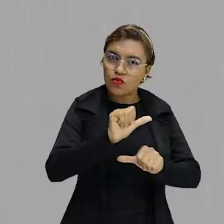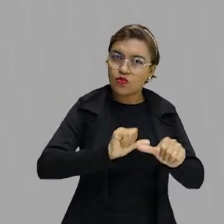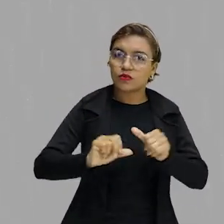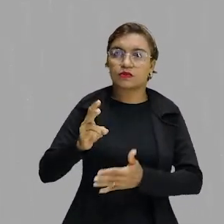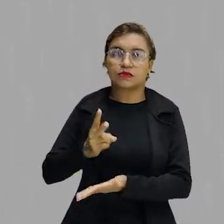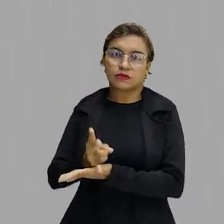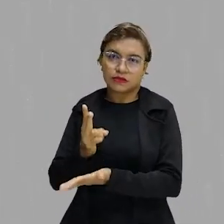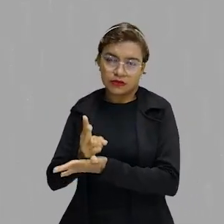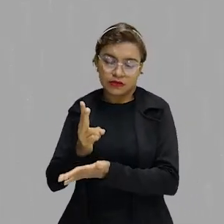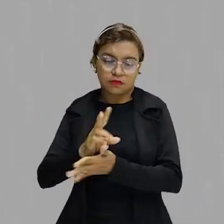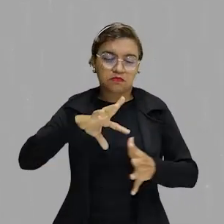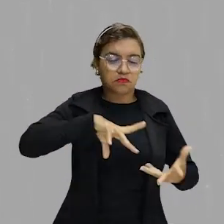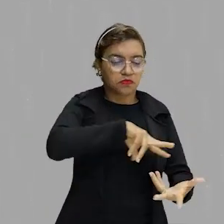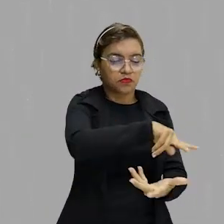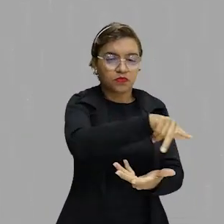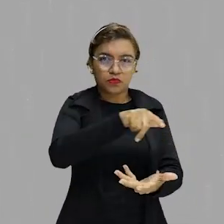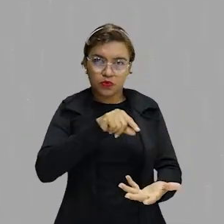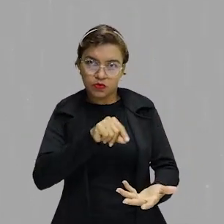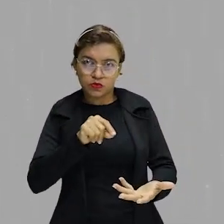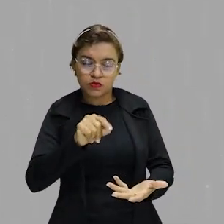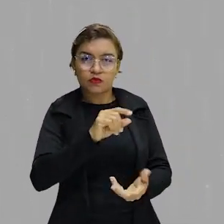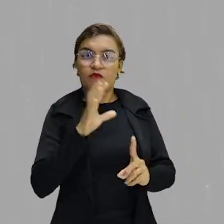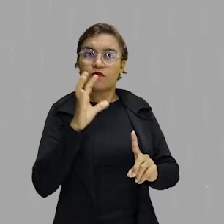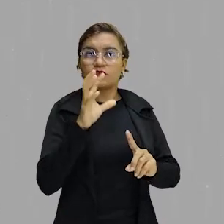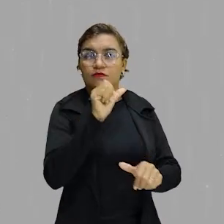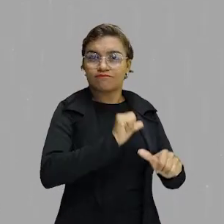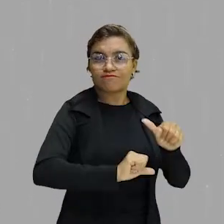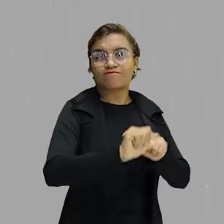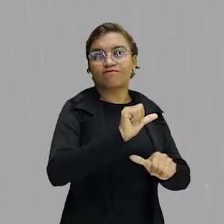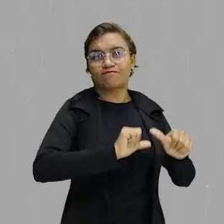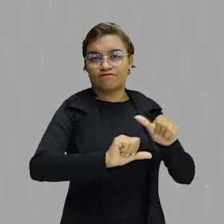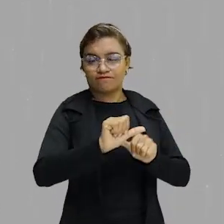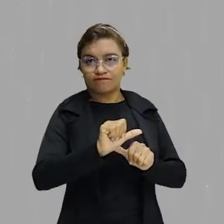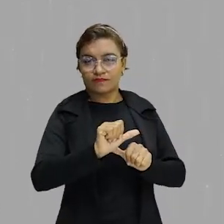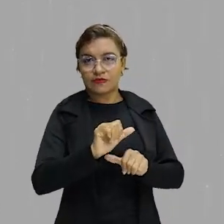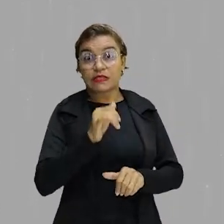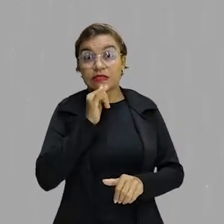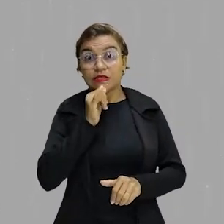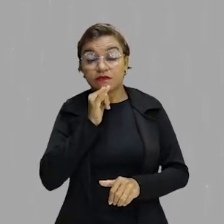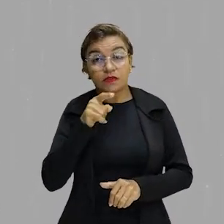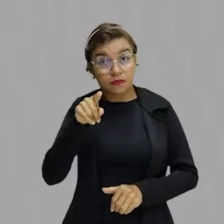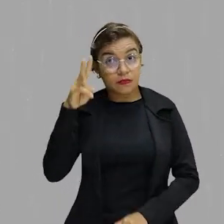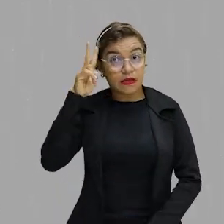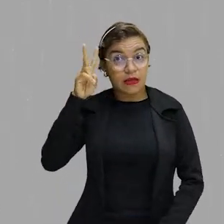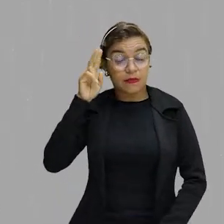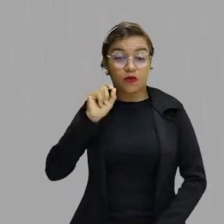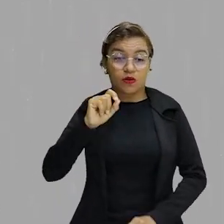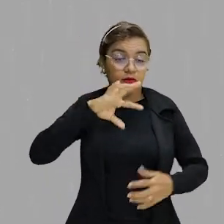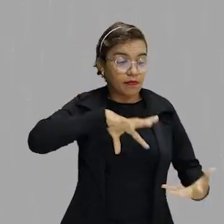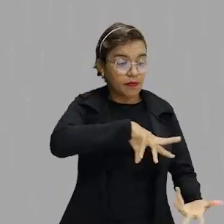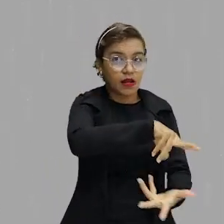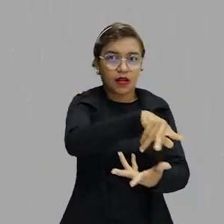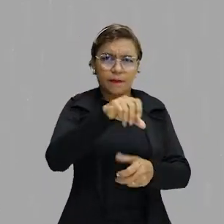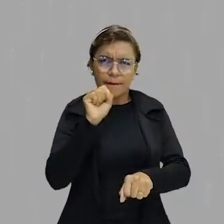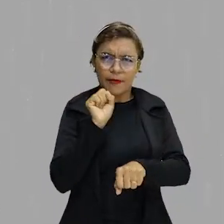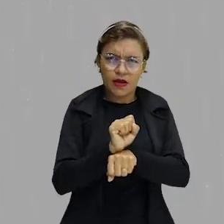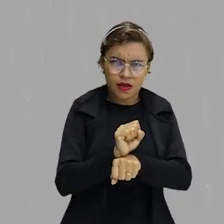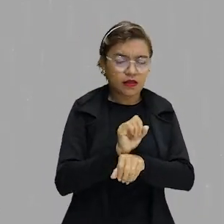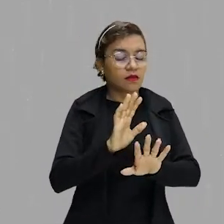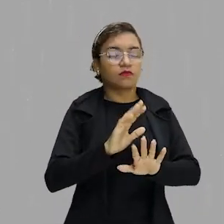nossa superfície. Então tenha em mente, né, que o nosso planeta ele não é um elemento estático, ele está em